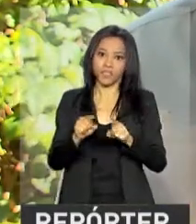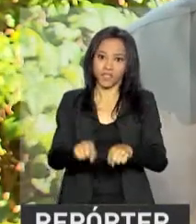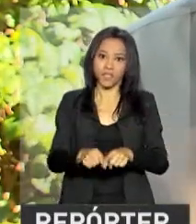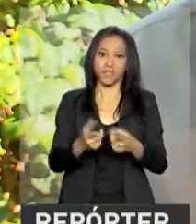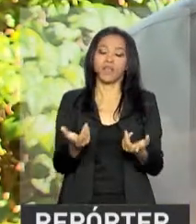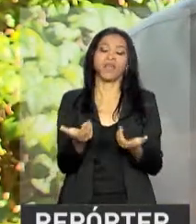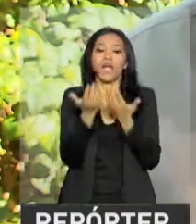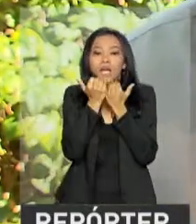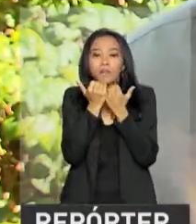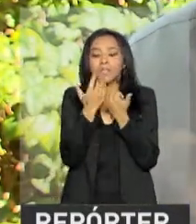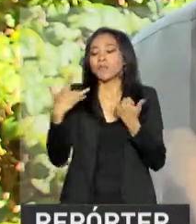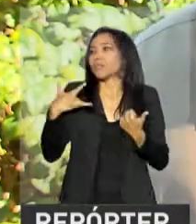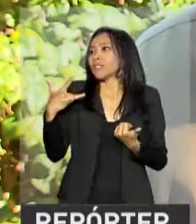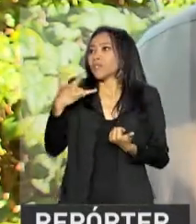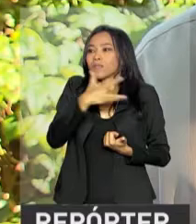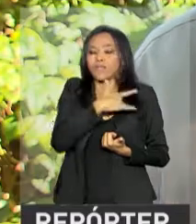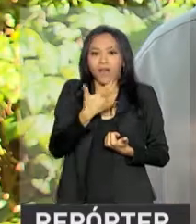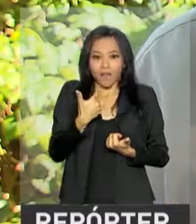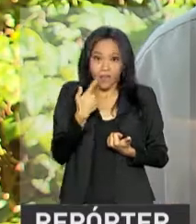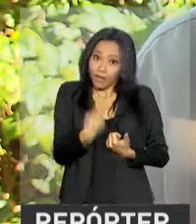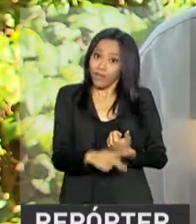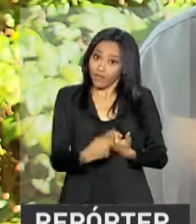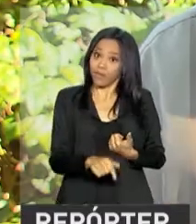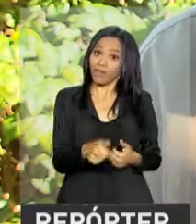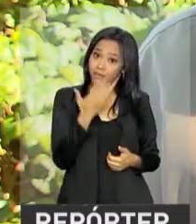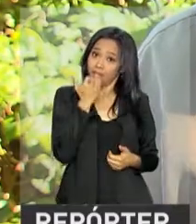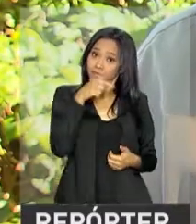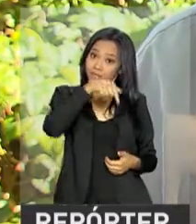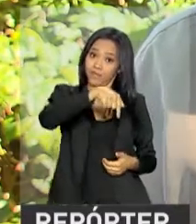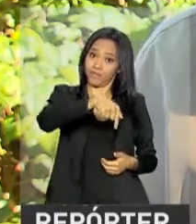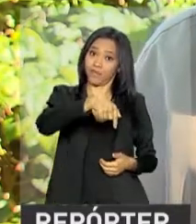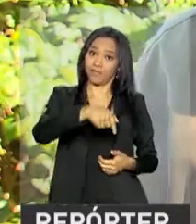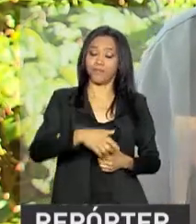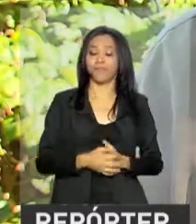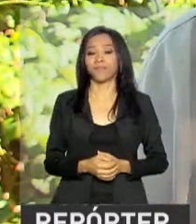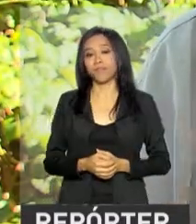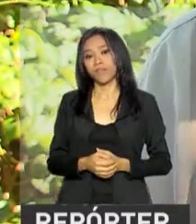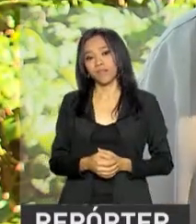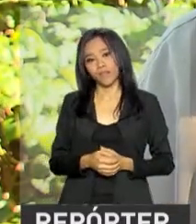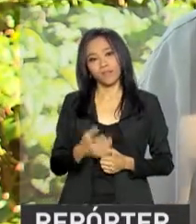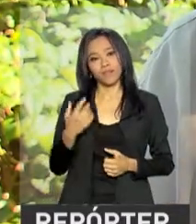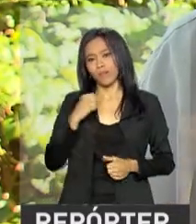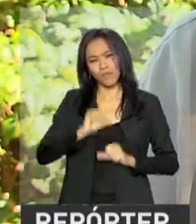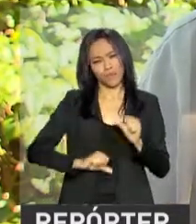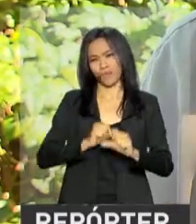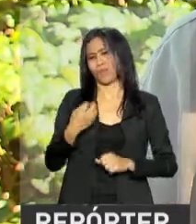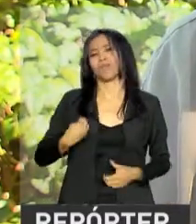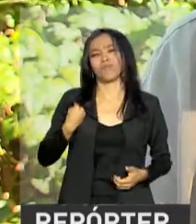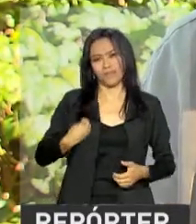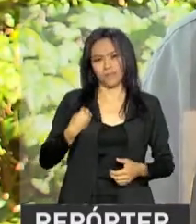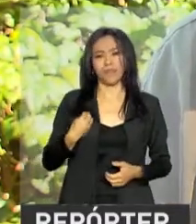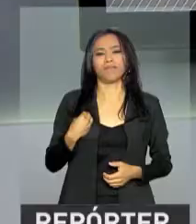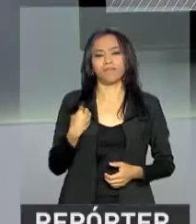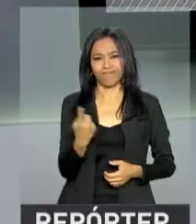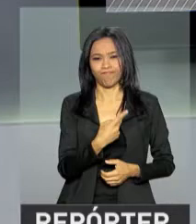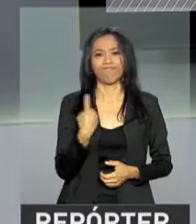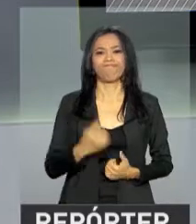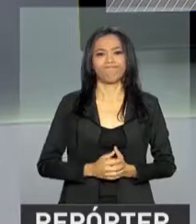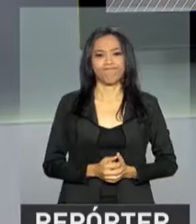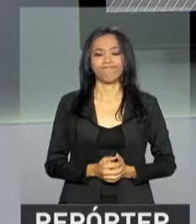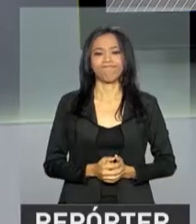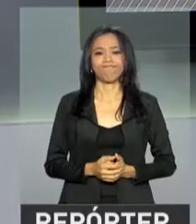nossa alimentação saudável daqui de dentro ea gente mudou muito a nossa vida essa coisa que